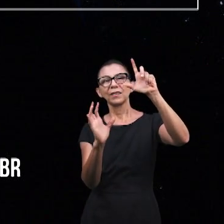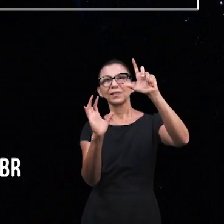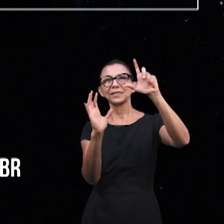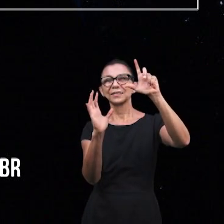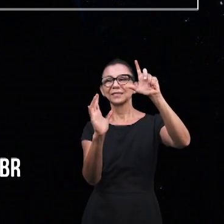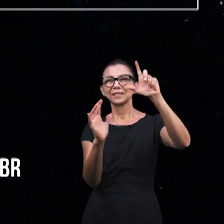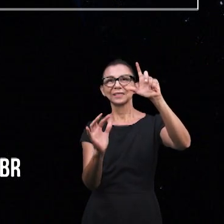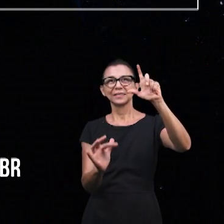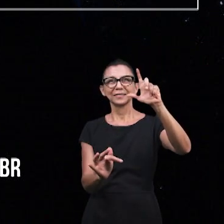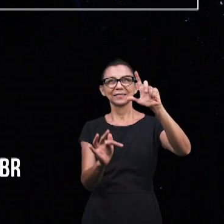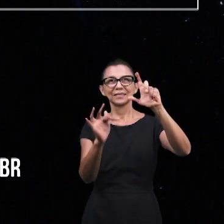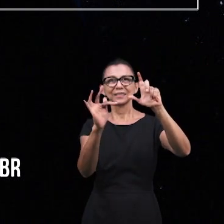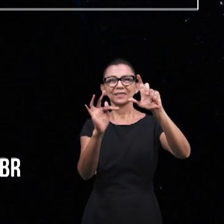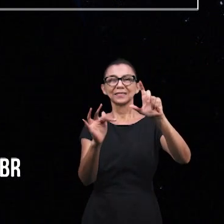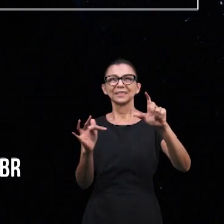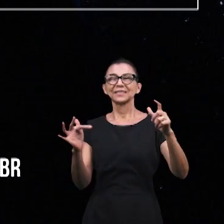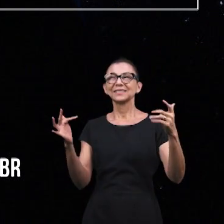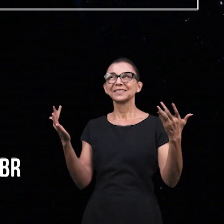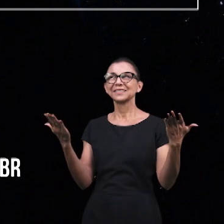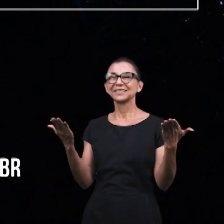em mim